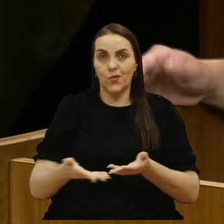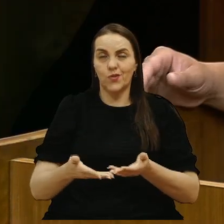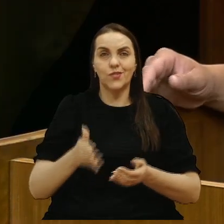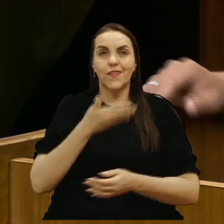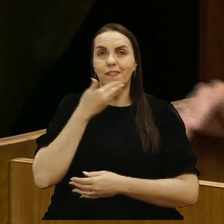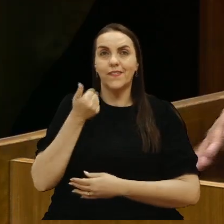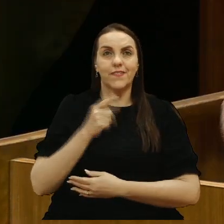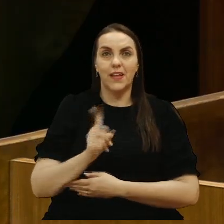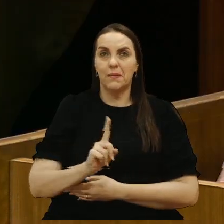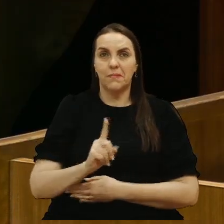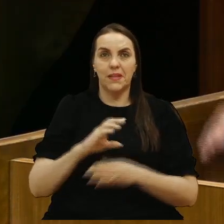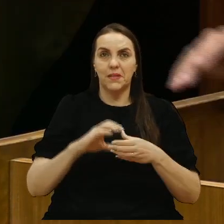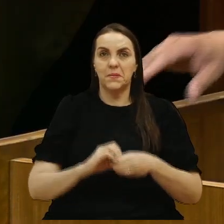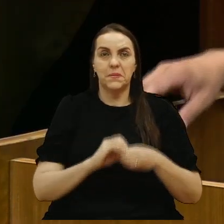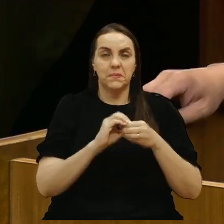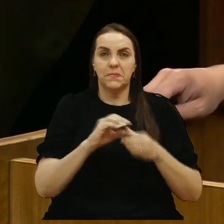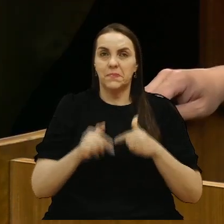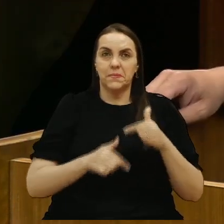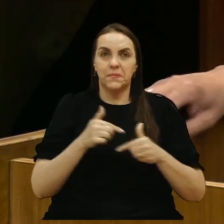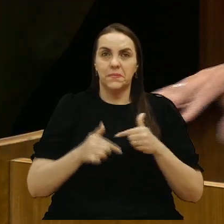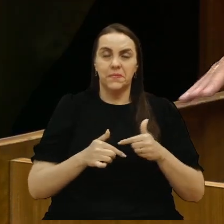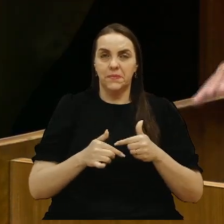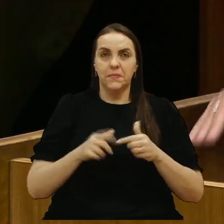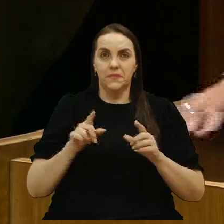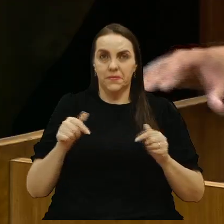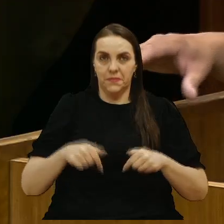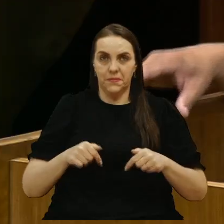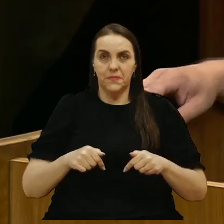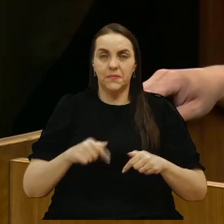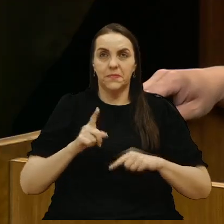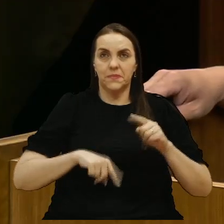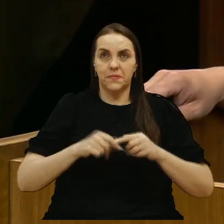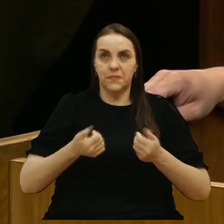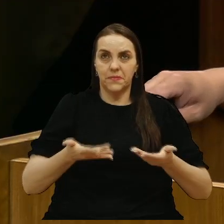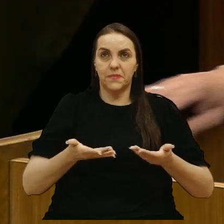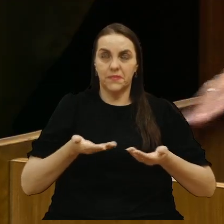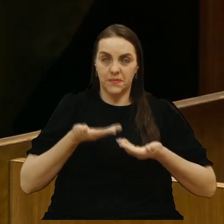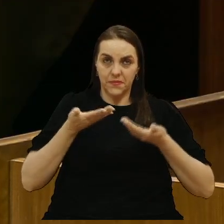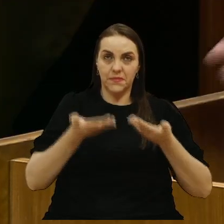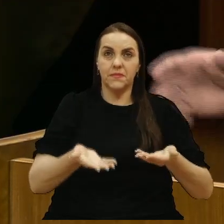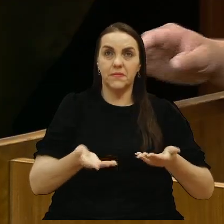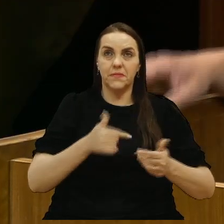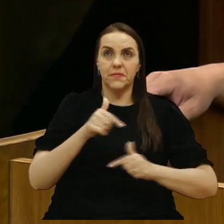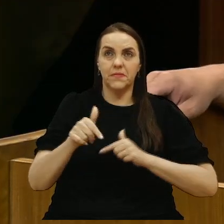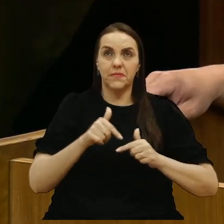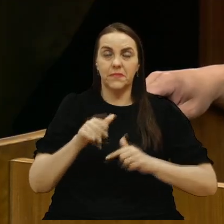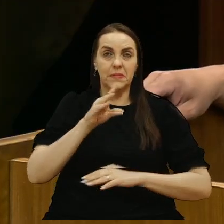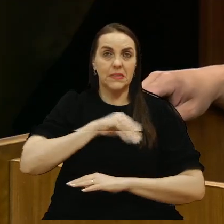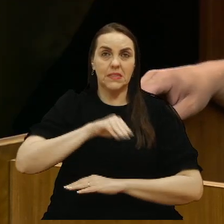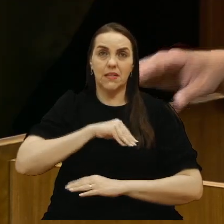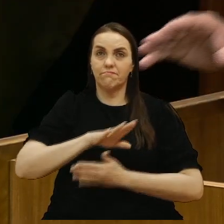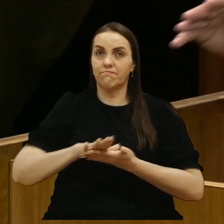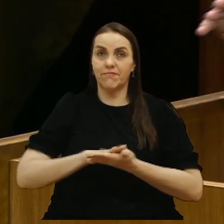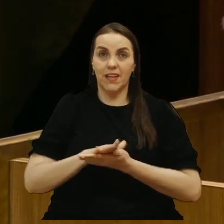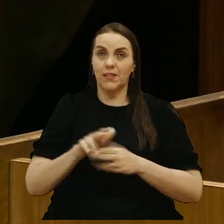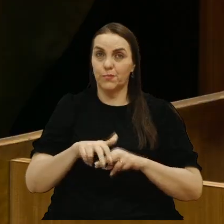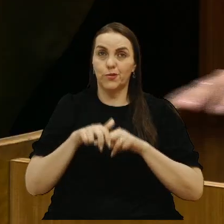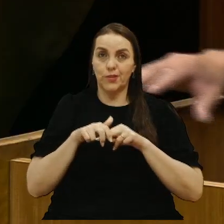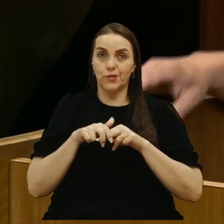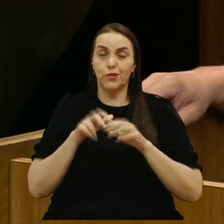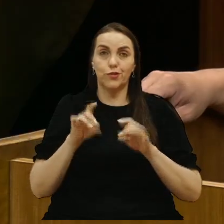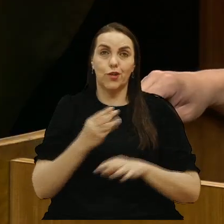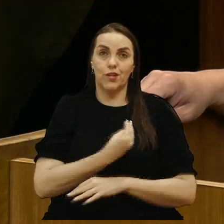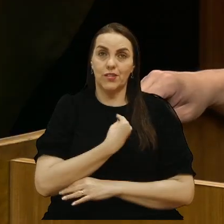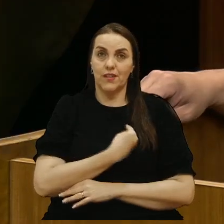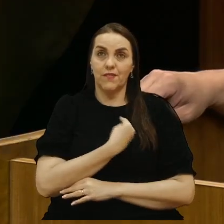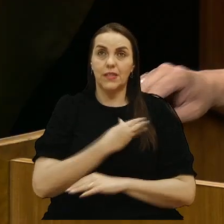vantagem a cooperativa trabalhar com o material do município, prestar esse trabalho e não ser remunerado para isso. Daí só torna a nossa vida